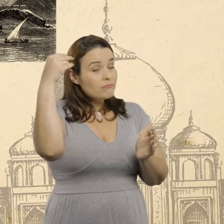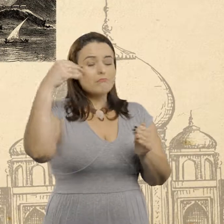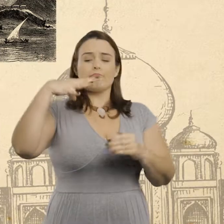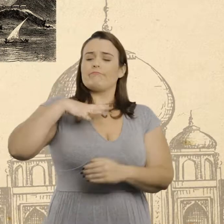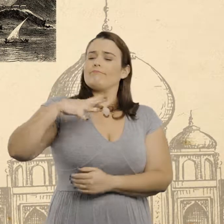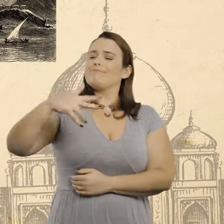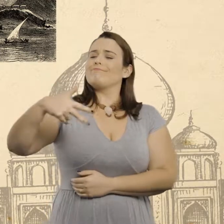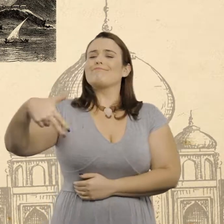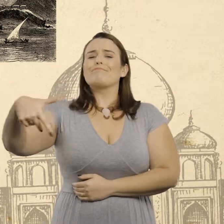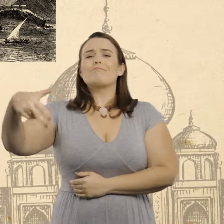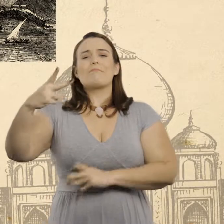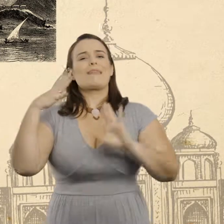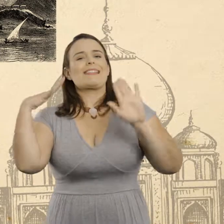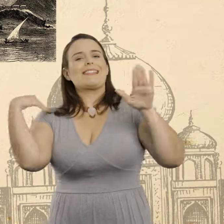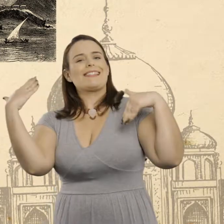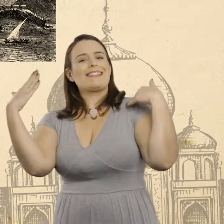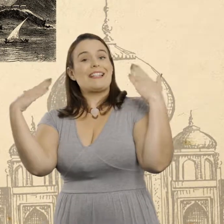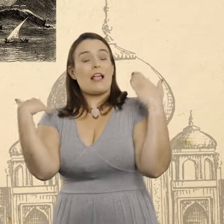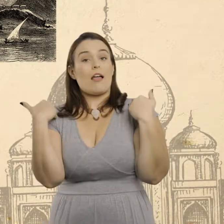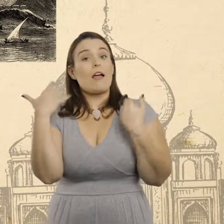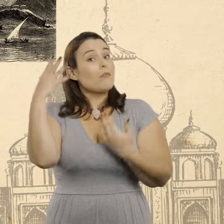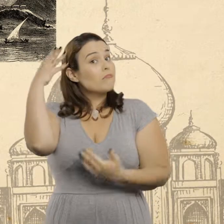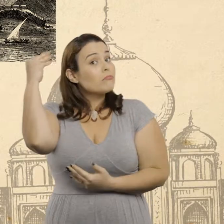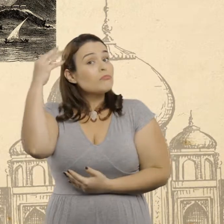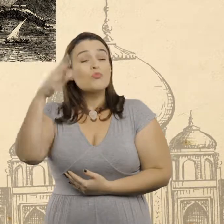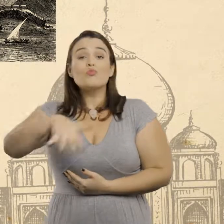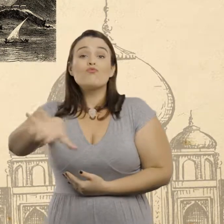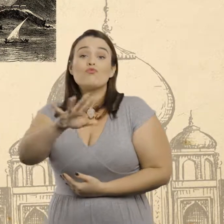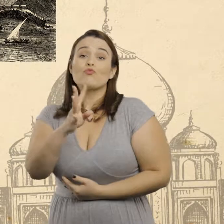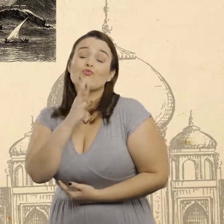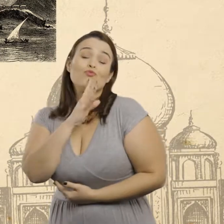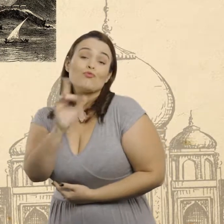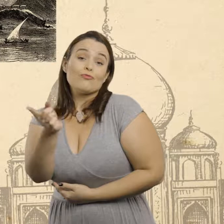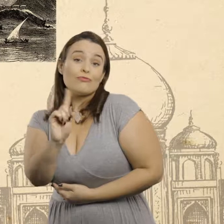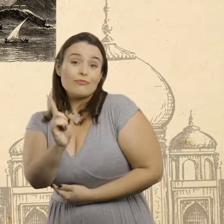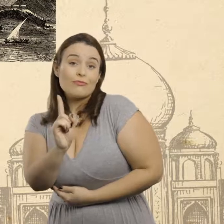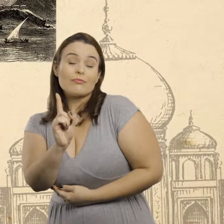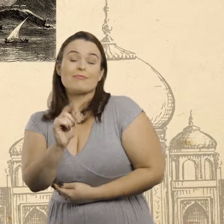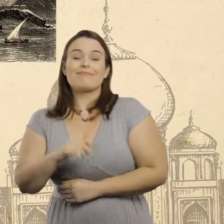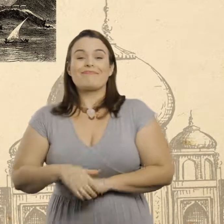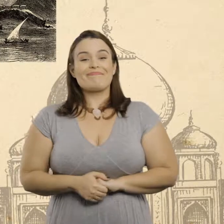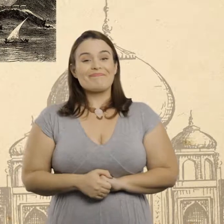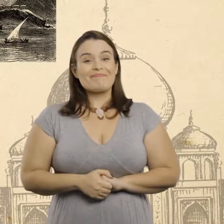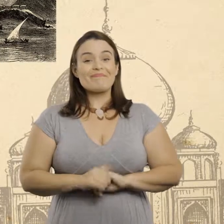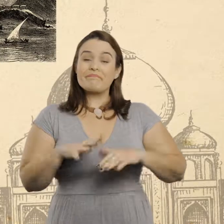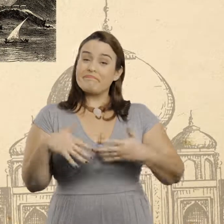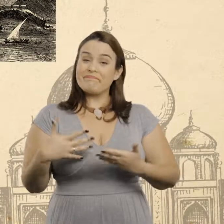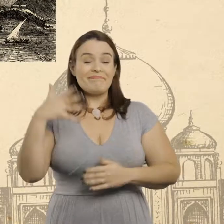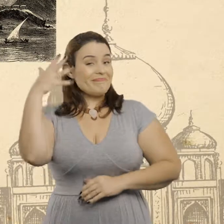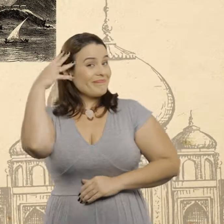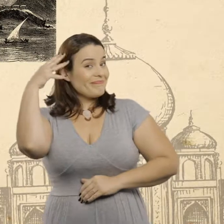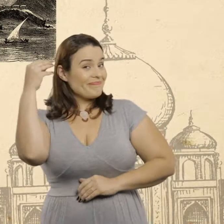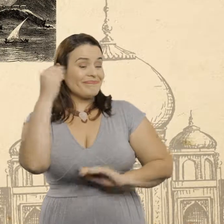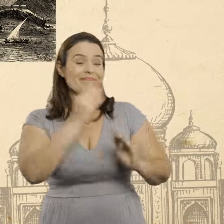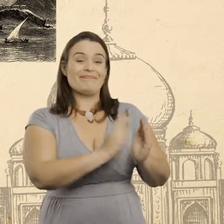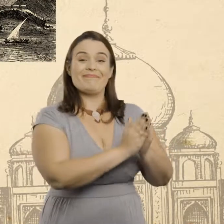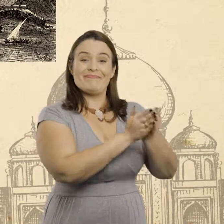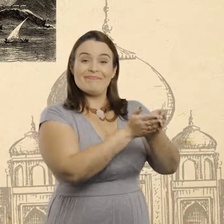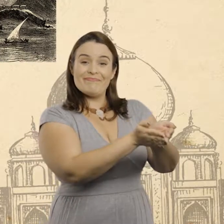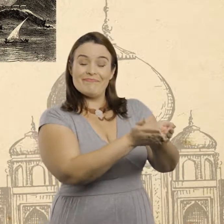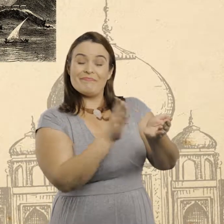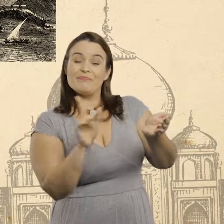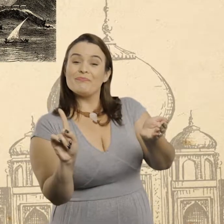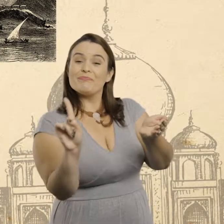e Passepartout foi dar uma volta pela cidade. Passepartout gostava de conhecer as cidades que não conhecia. Passepartout voltou